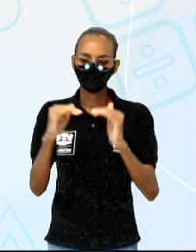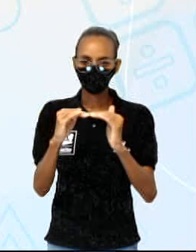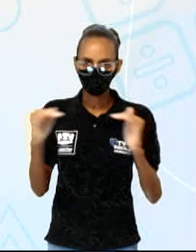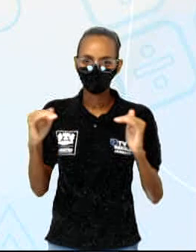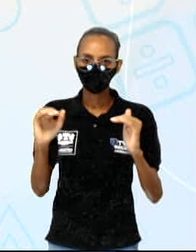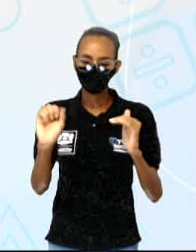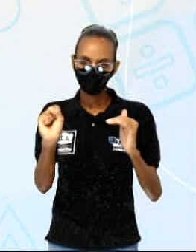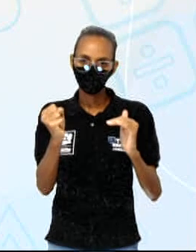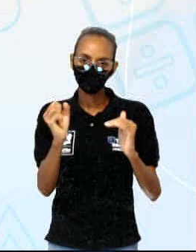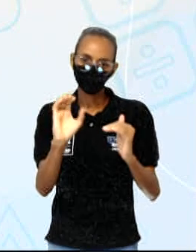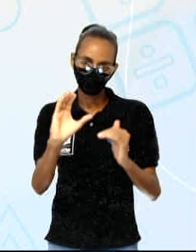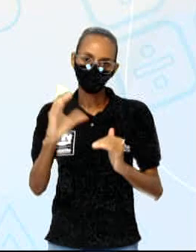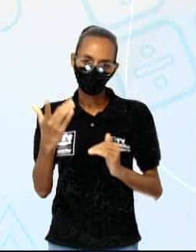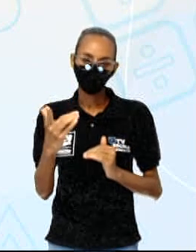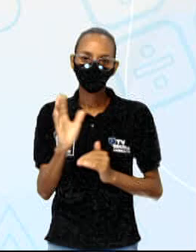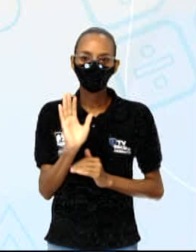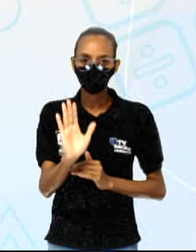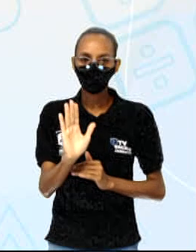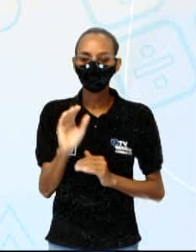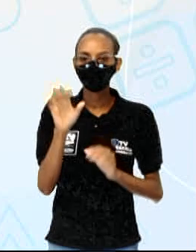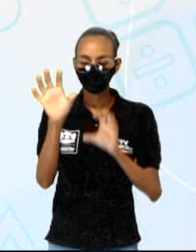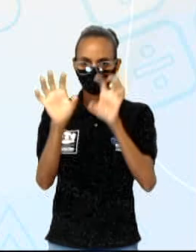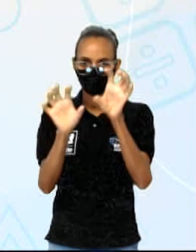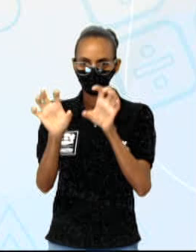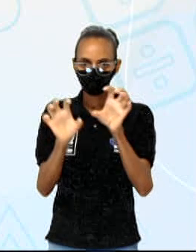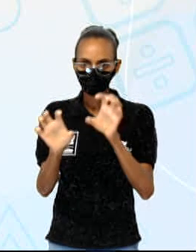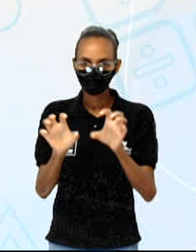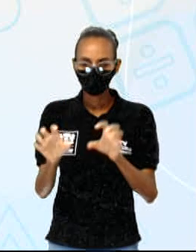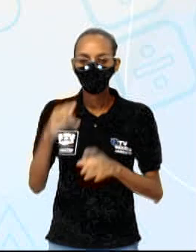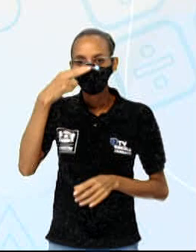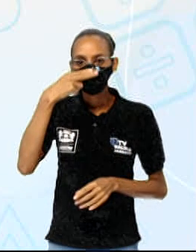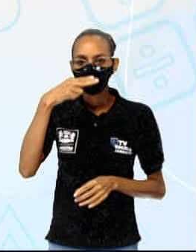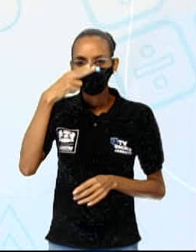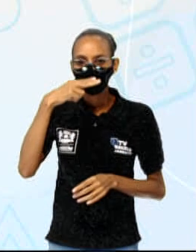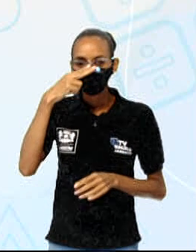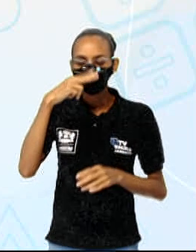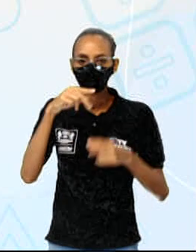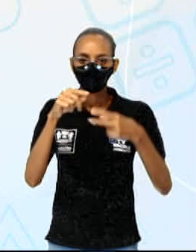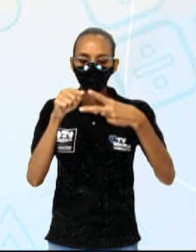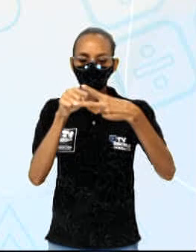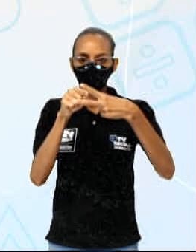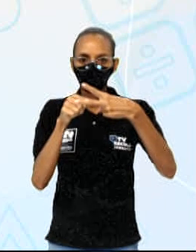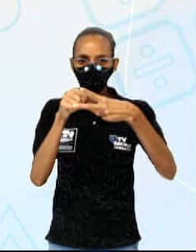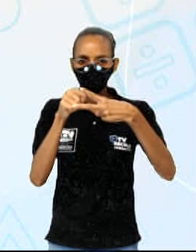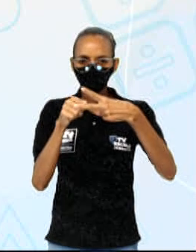E ângulos que estão na mesma posição, eles são chamados de ângulos